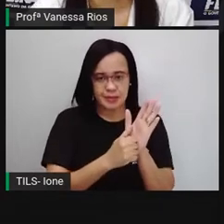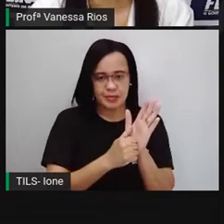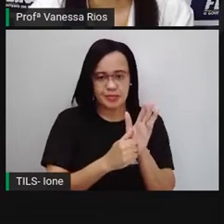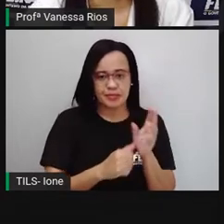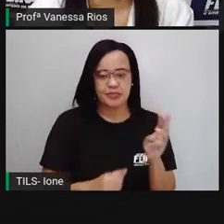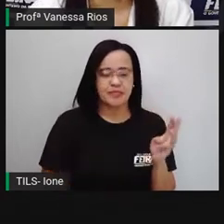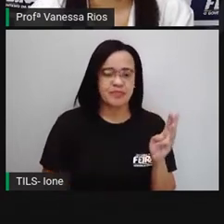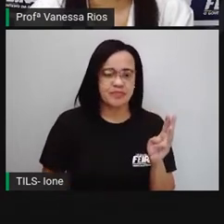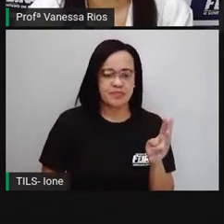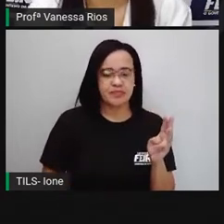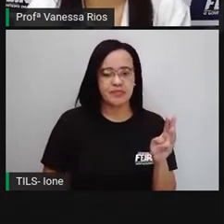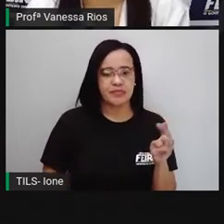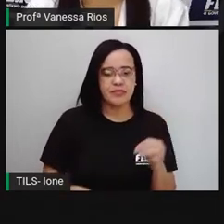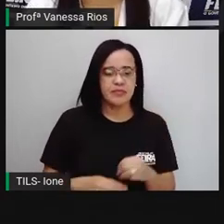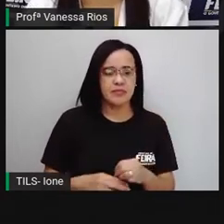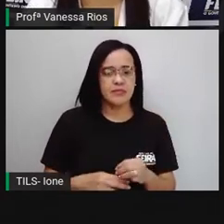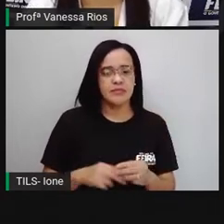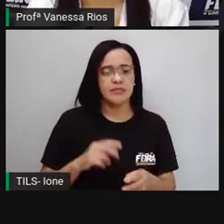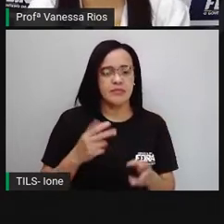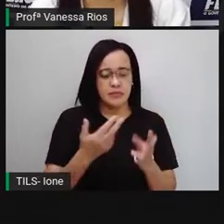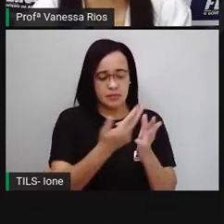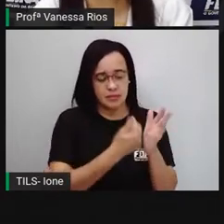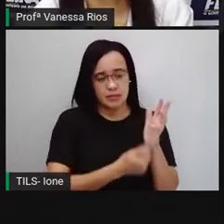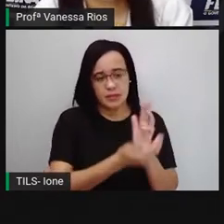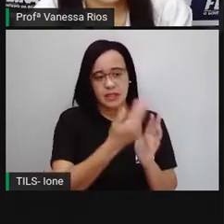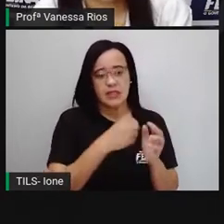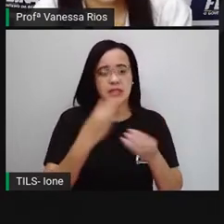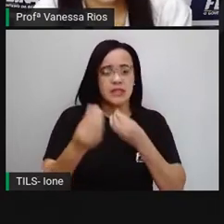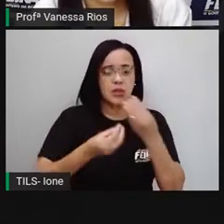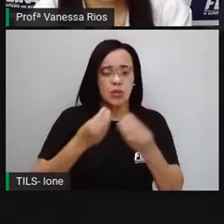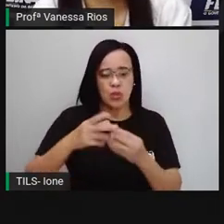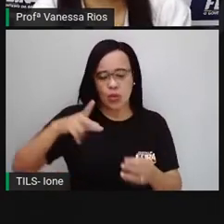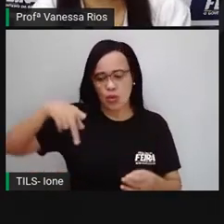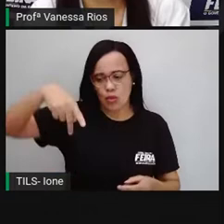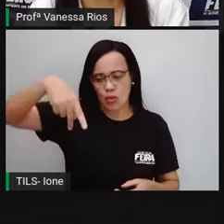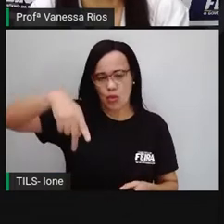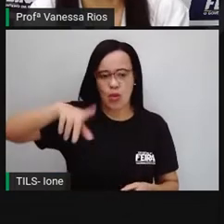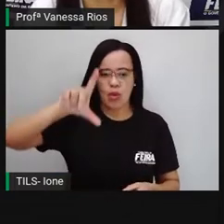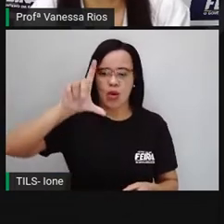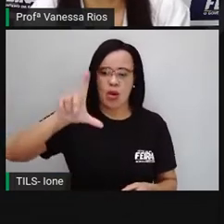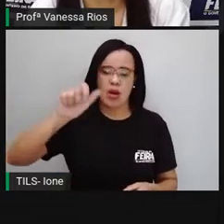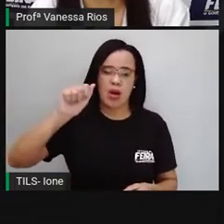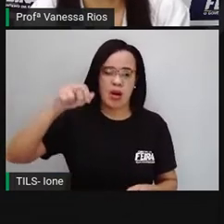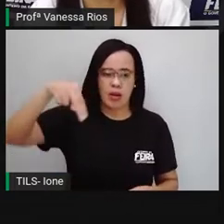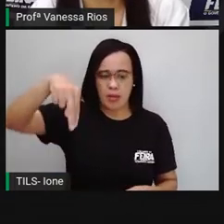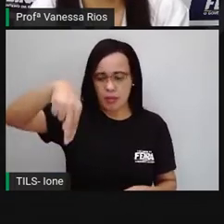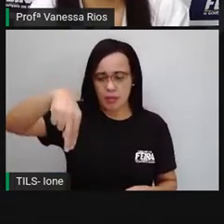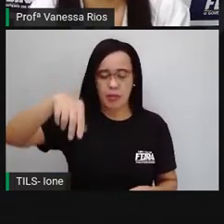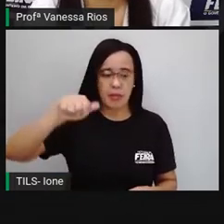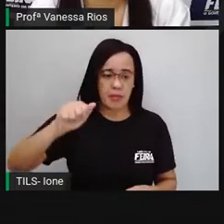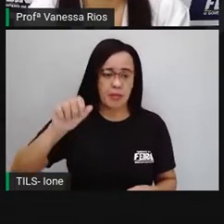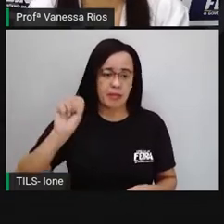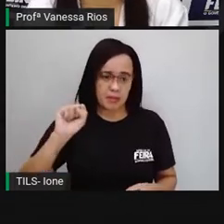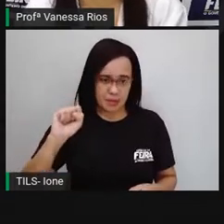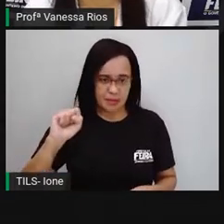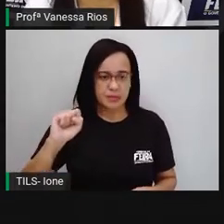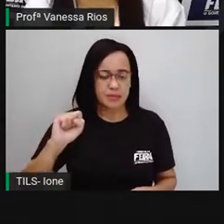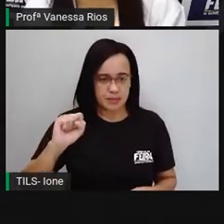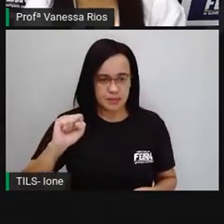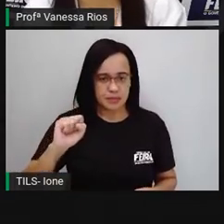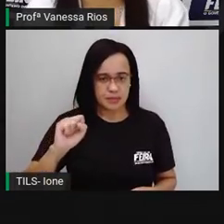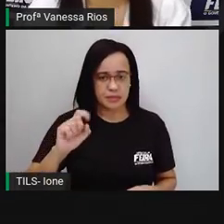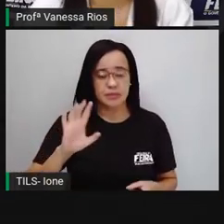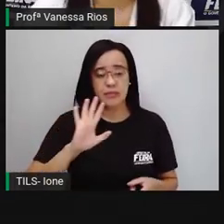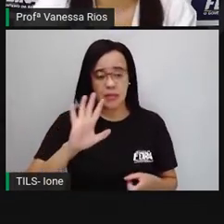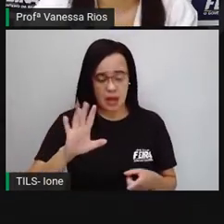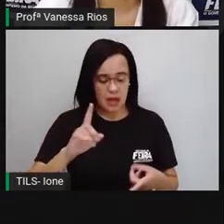planas. Isso, não tem aí figuras arredondadas, né, nos poliedros. Os não